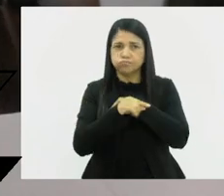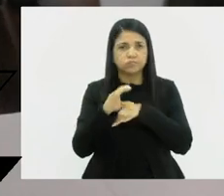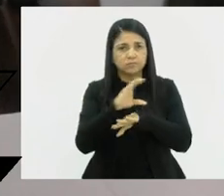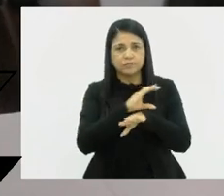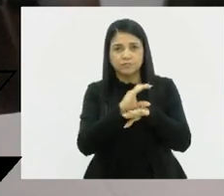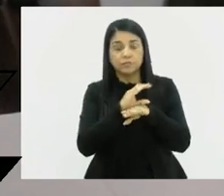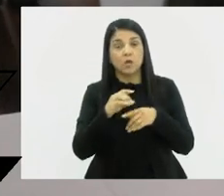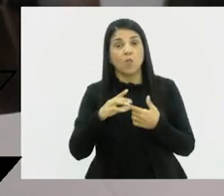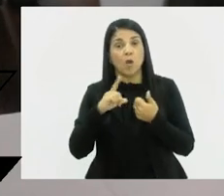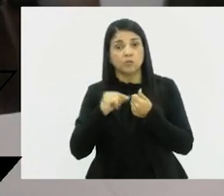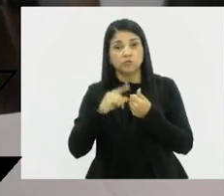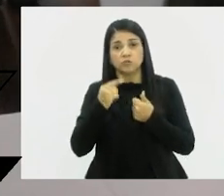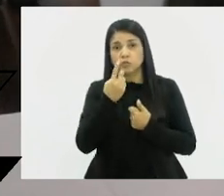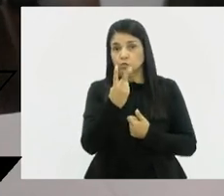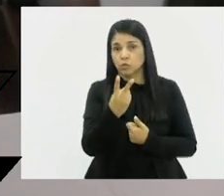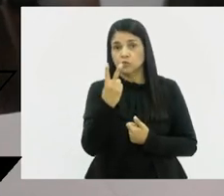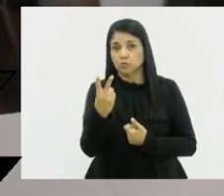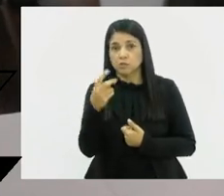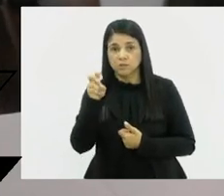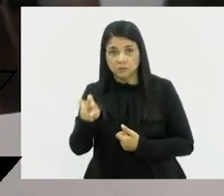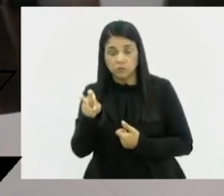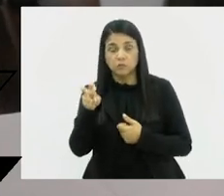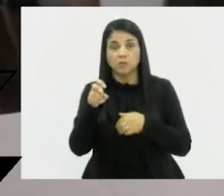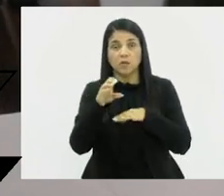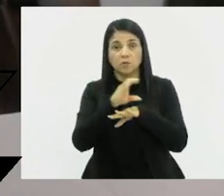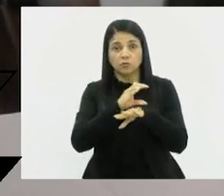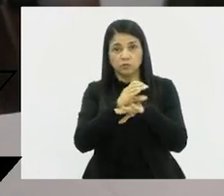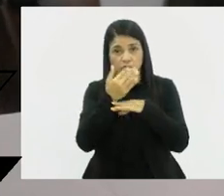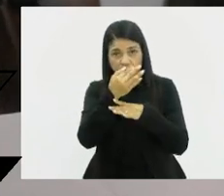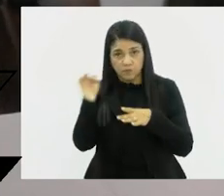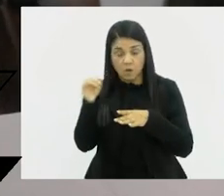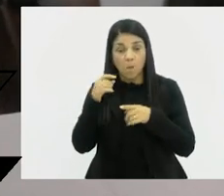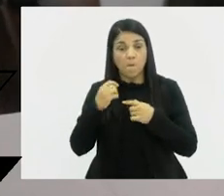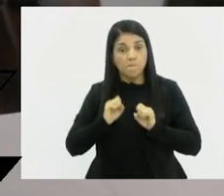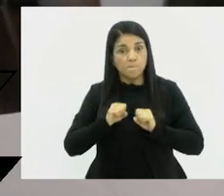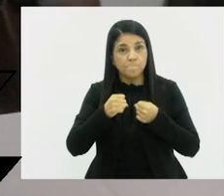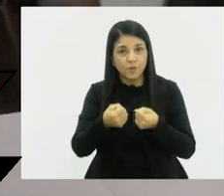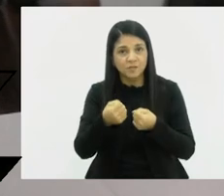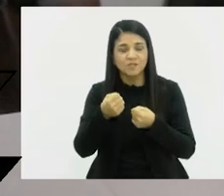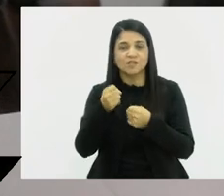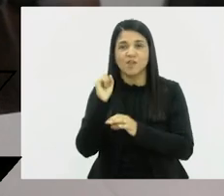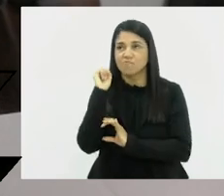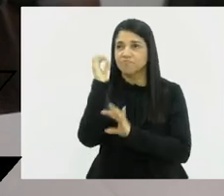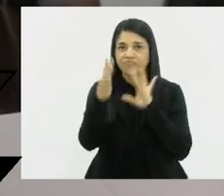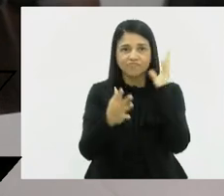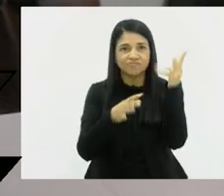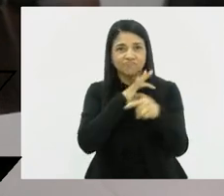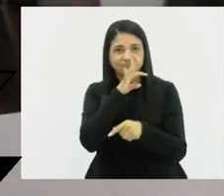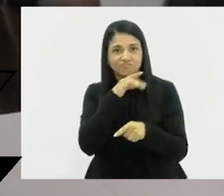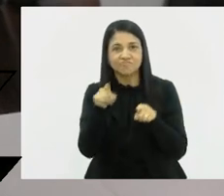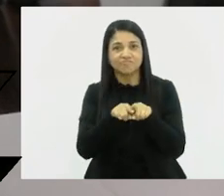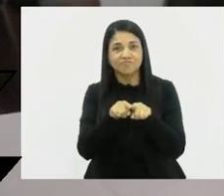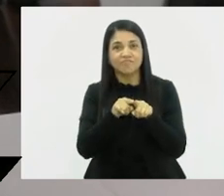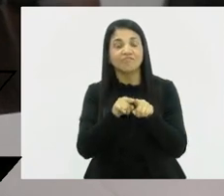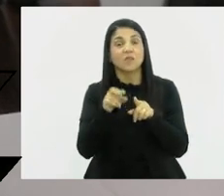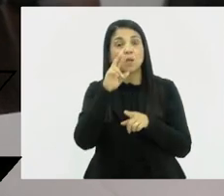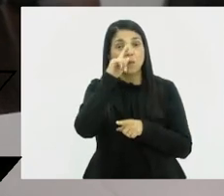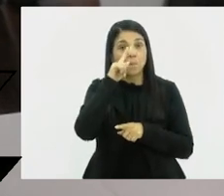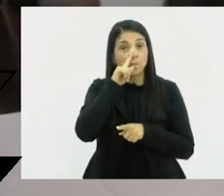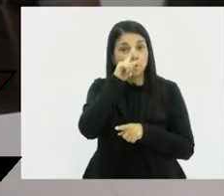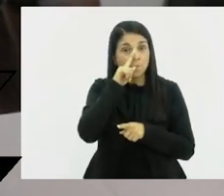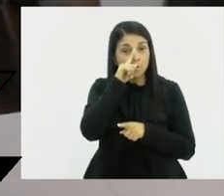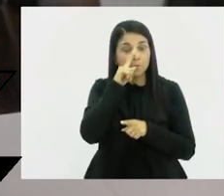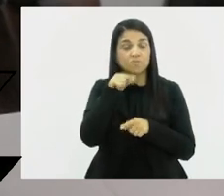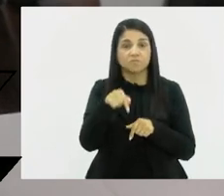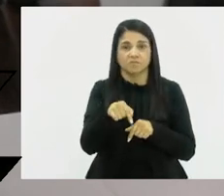artigo 225 lá da Constituição Federal, quando diz proteger a fauna e a flora, vedado da forma da lei, as práticas coloquem em risco a sua função